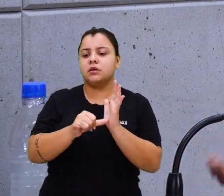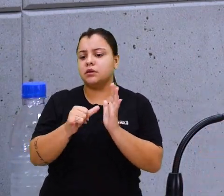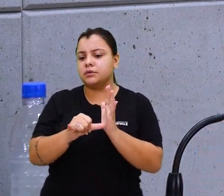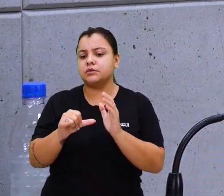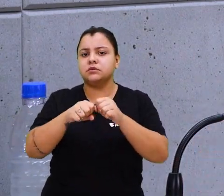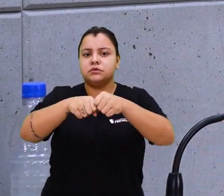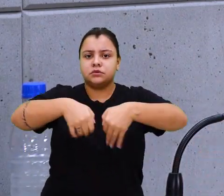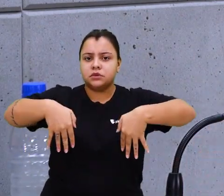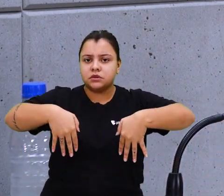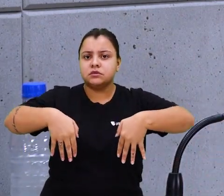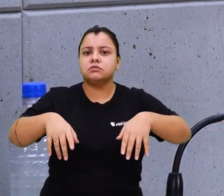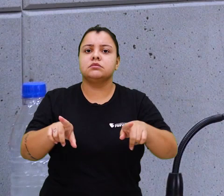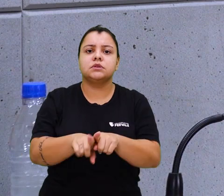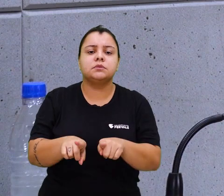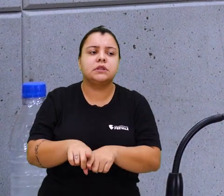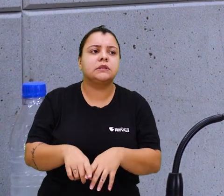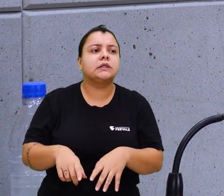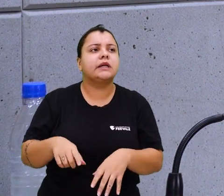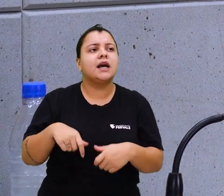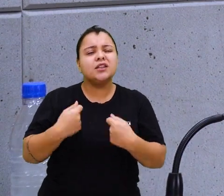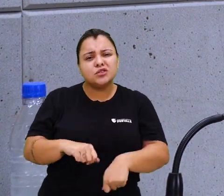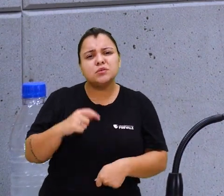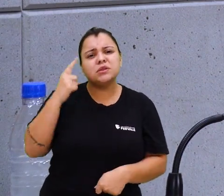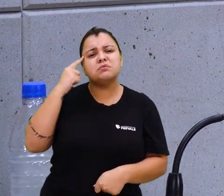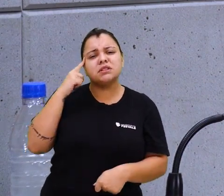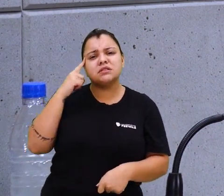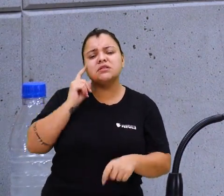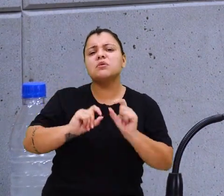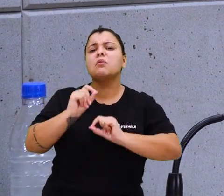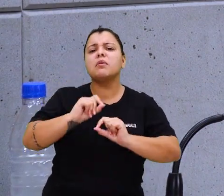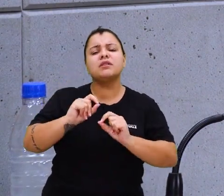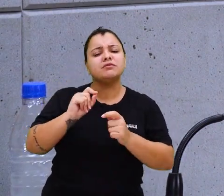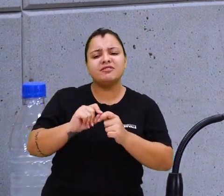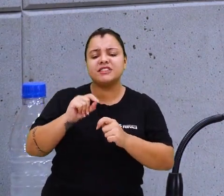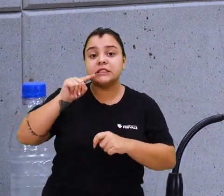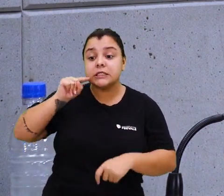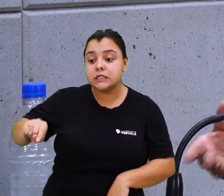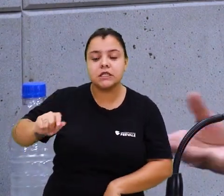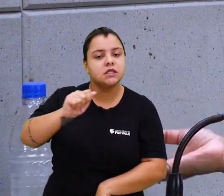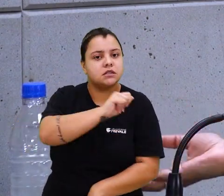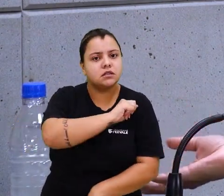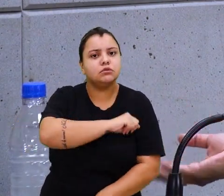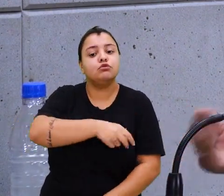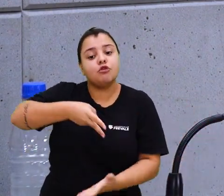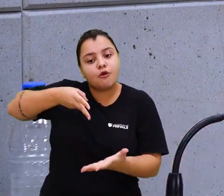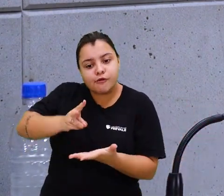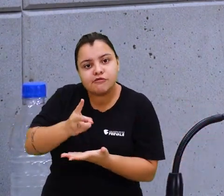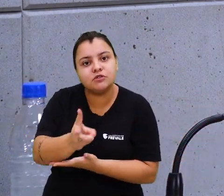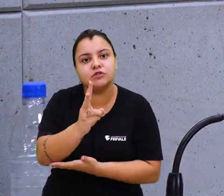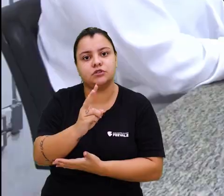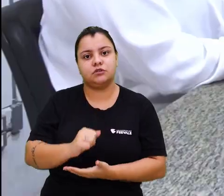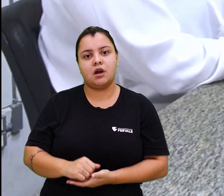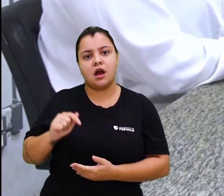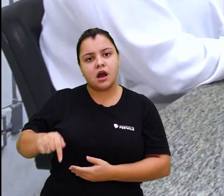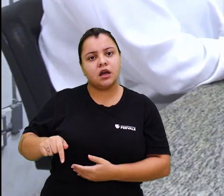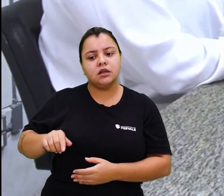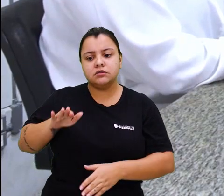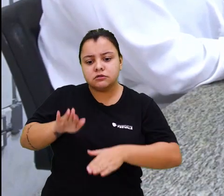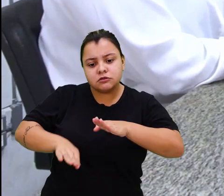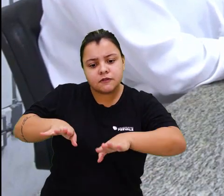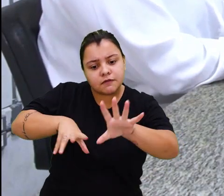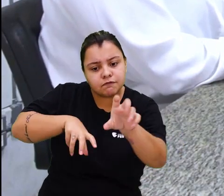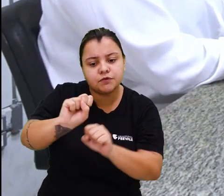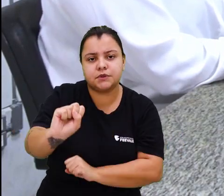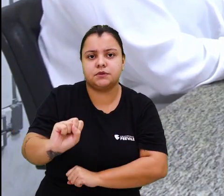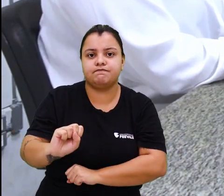extensão né a gente tem que pensar como é que a gente vai fazer esse aluno continuar é essa caminhada isso é muito